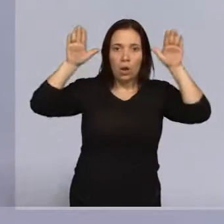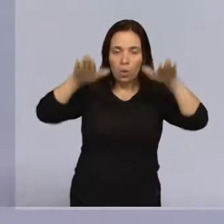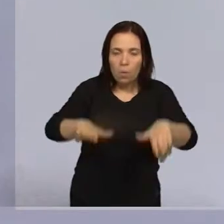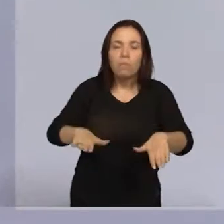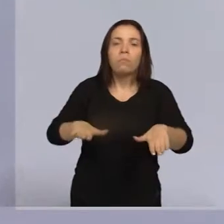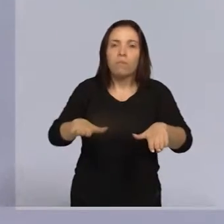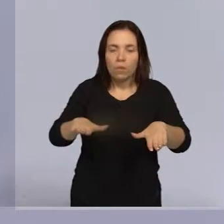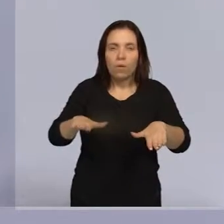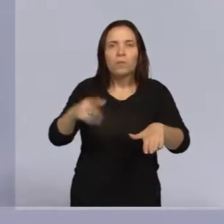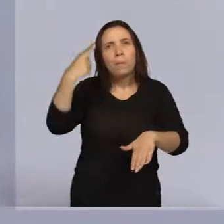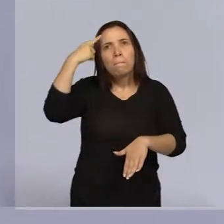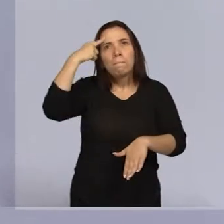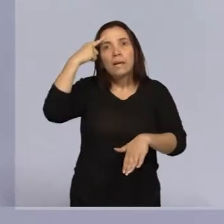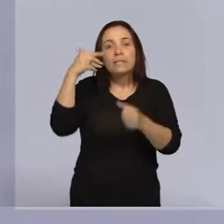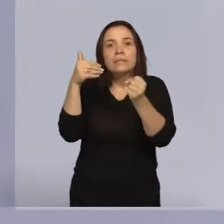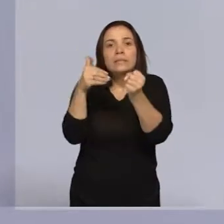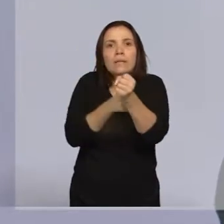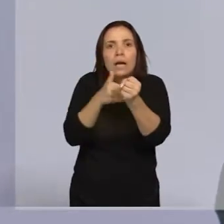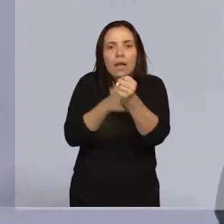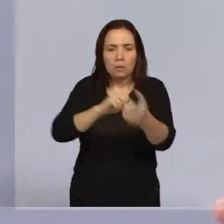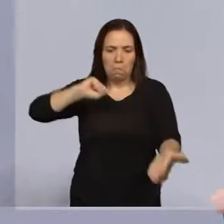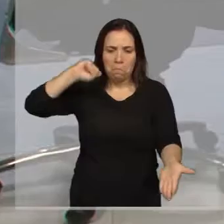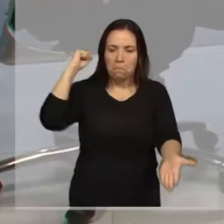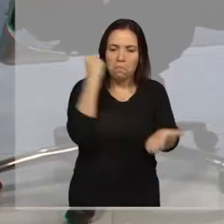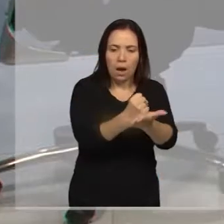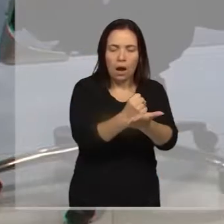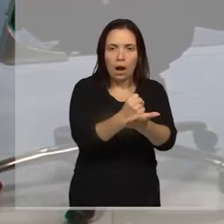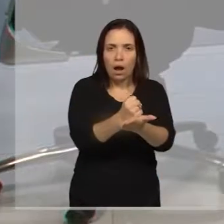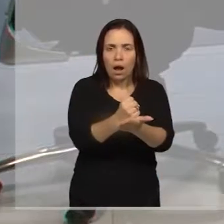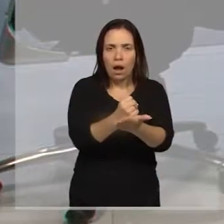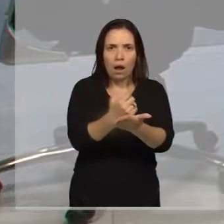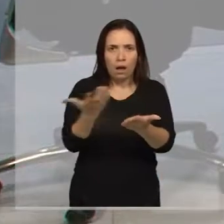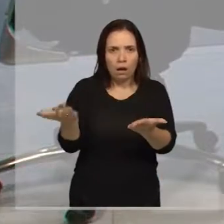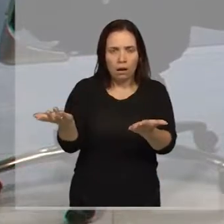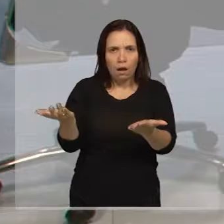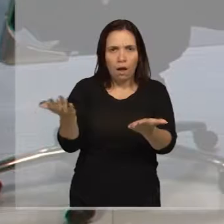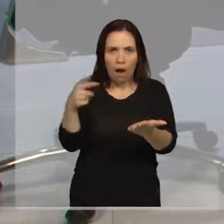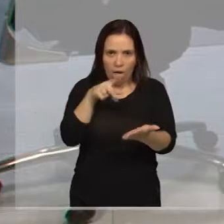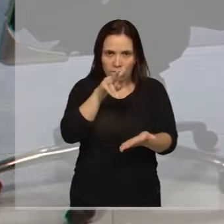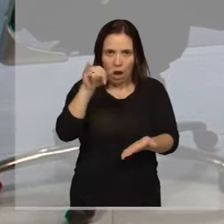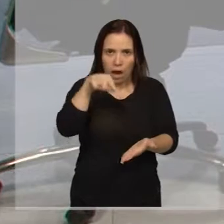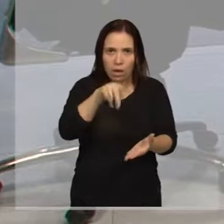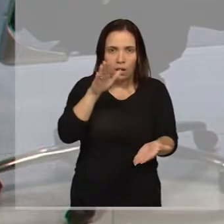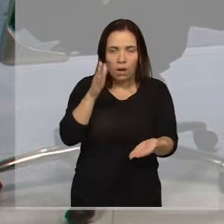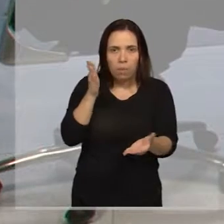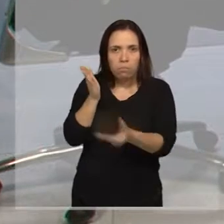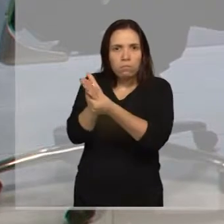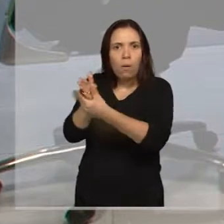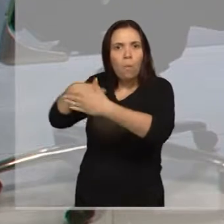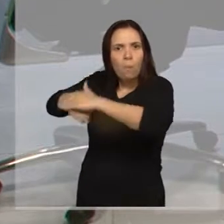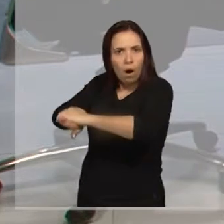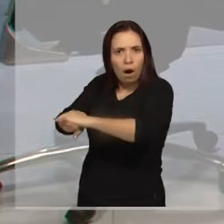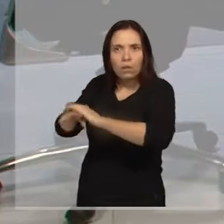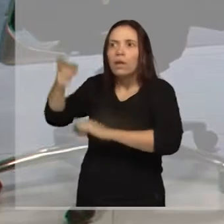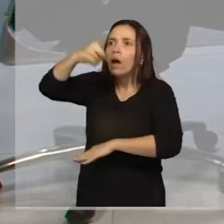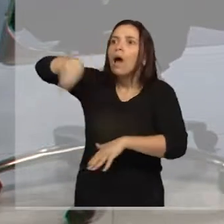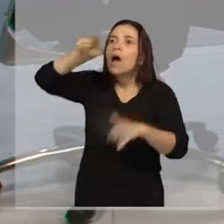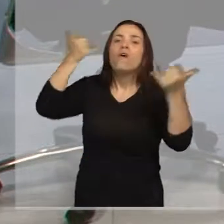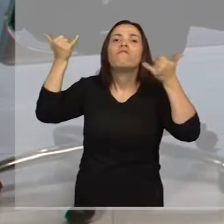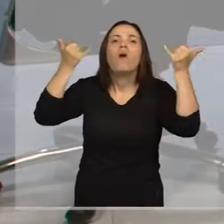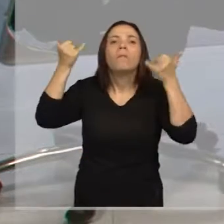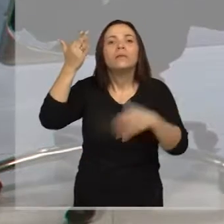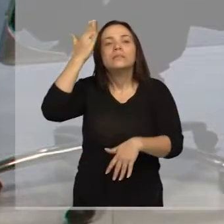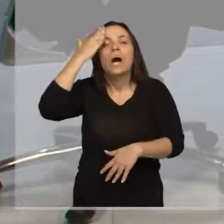como de secreto. Isso. Pô, aí. Acabou. Eu não vou, jamais vou saber aquilo. Pronto,